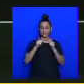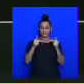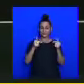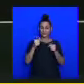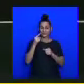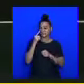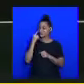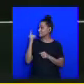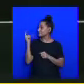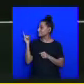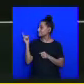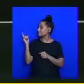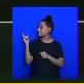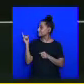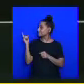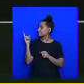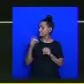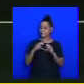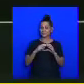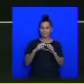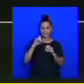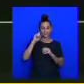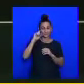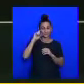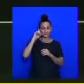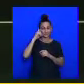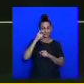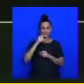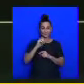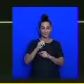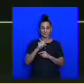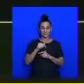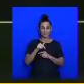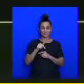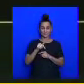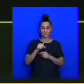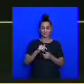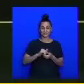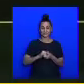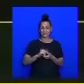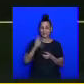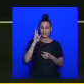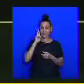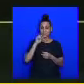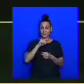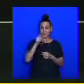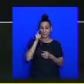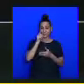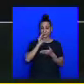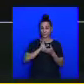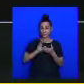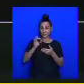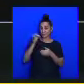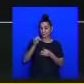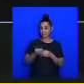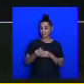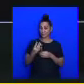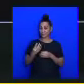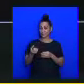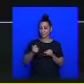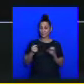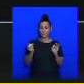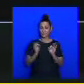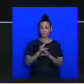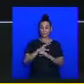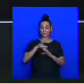sorte. Bola preta número 07. Preta 07. Lembrando que você ganha a partir de 4 acertos. O